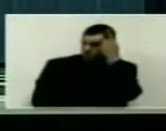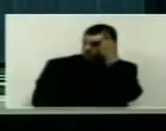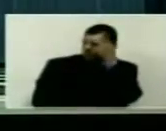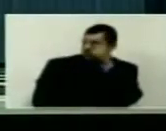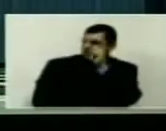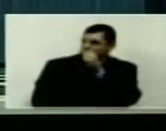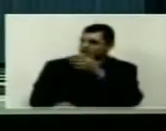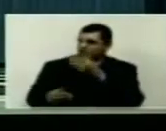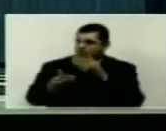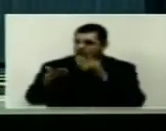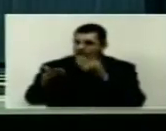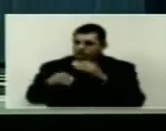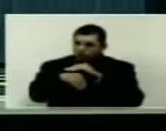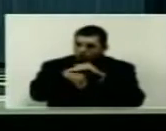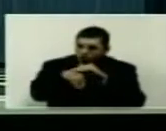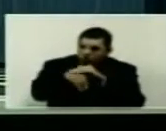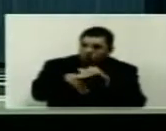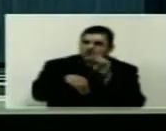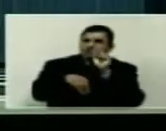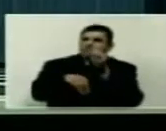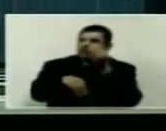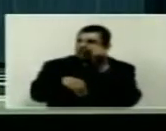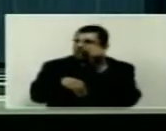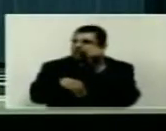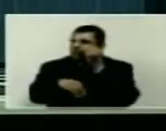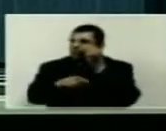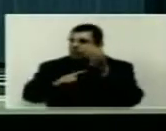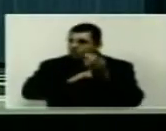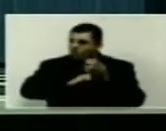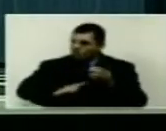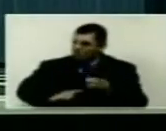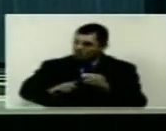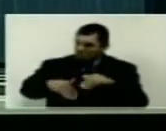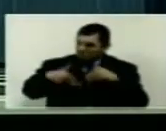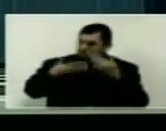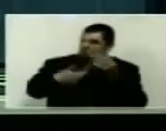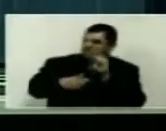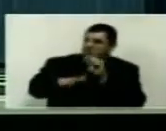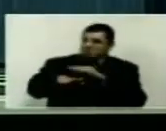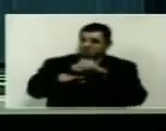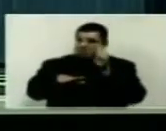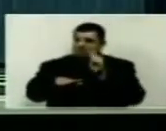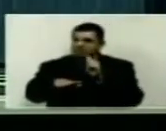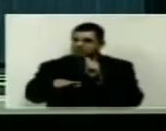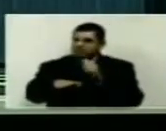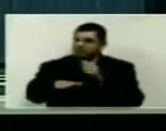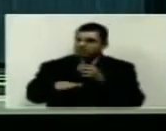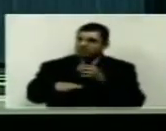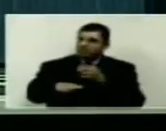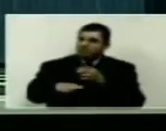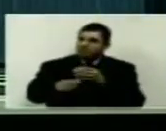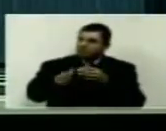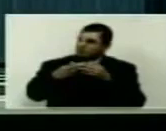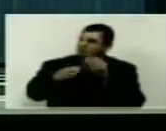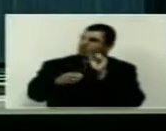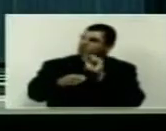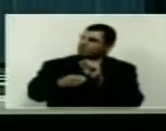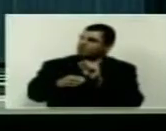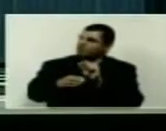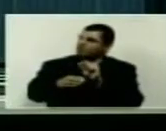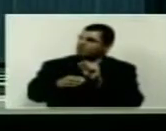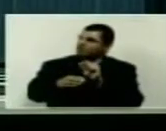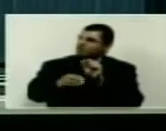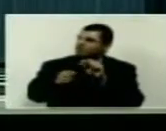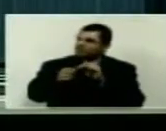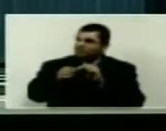o discurso de quem quer ver o governo se afundar cada vez mais, negando o óbvio,